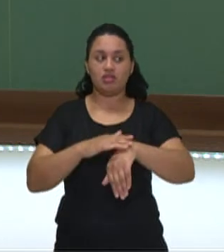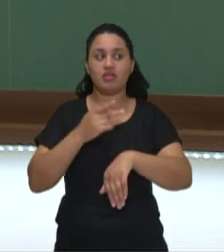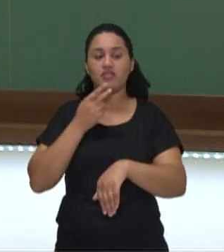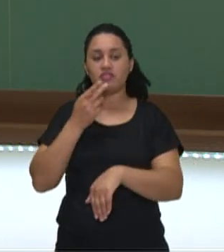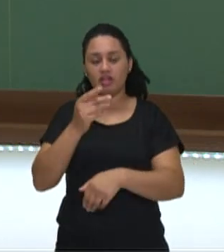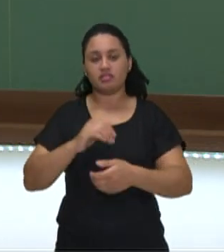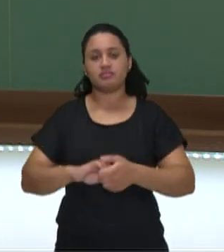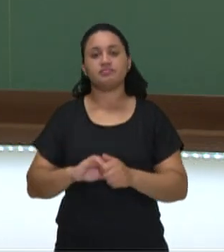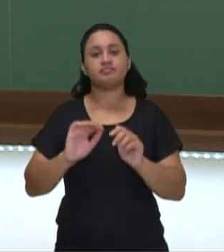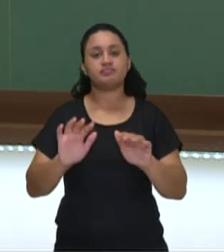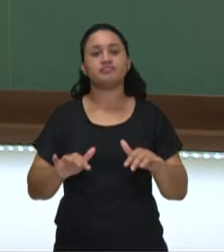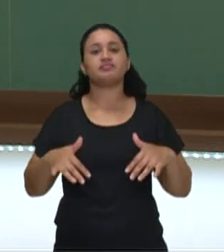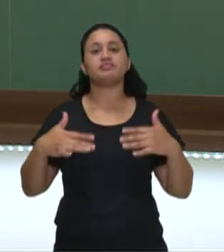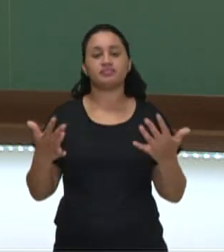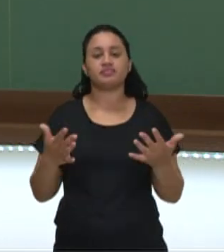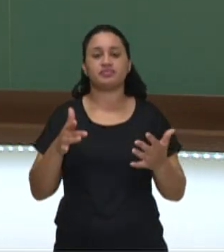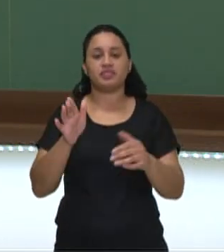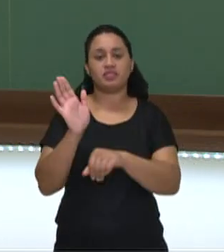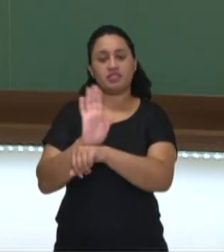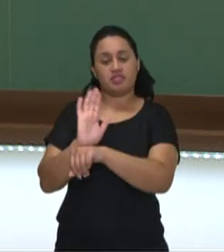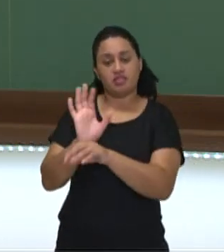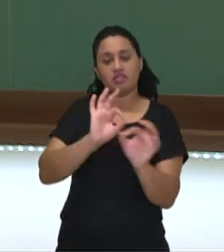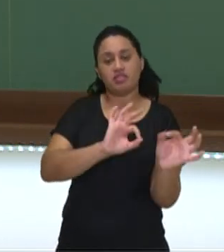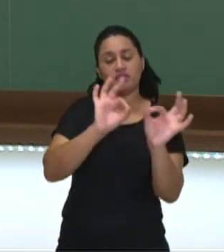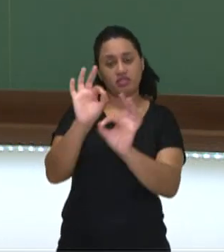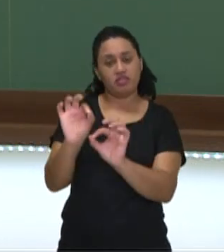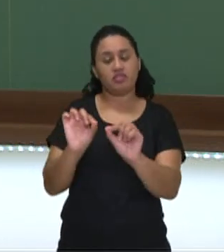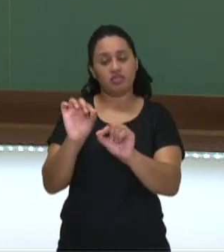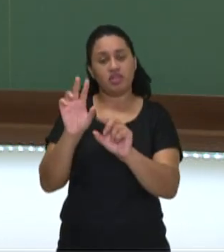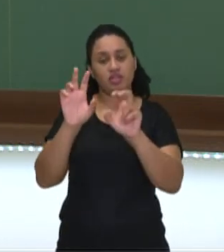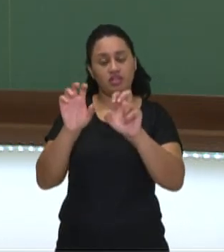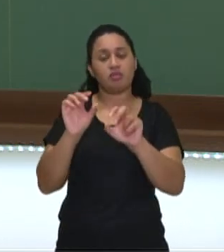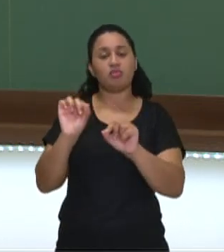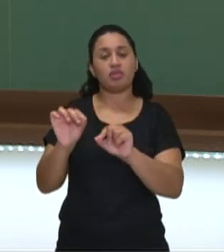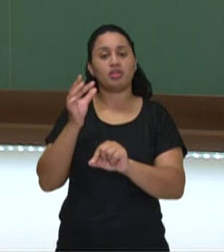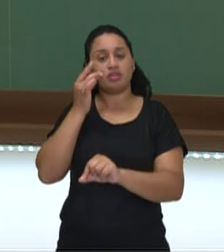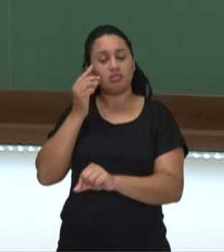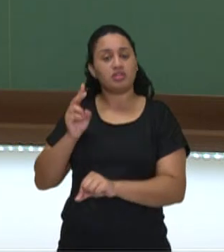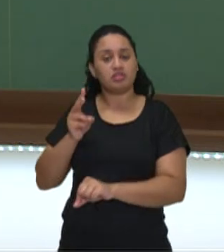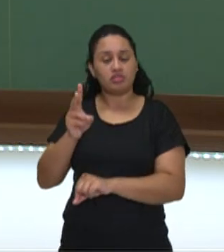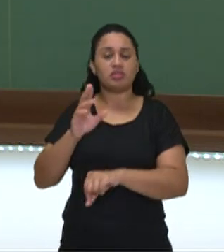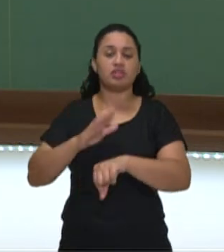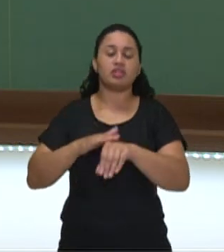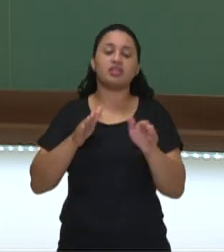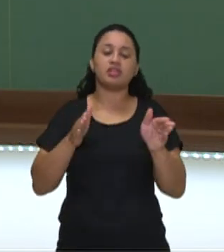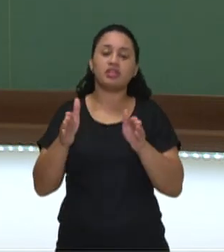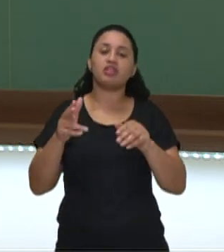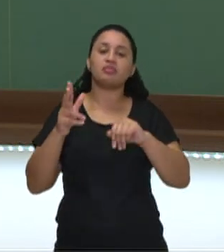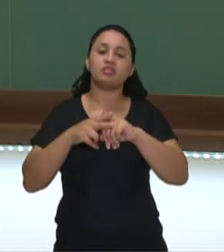fala. Bom, nesse vídeo nós falamos sobre o presente contínuo, um tempo verbal muito